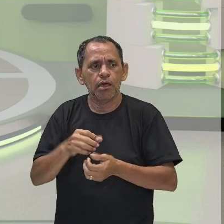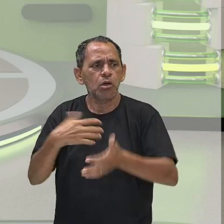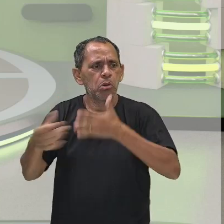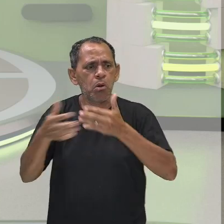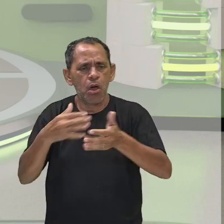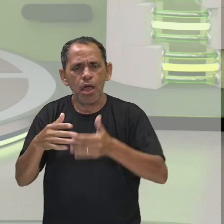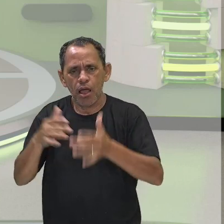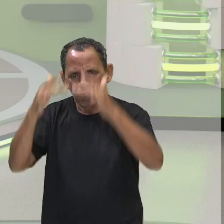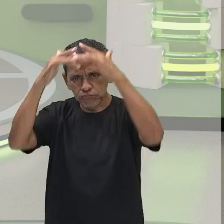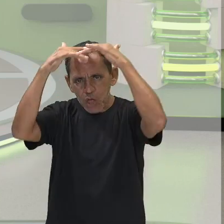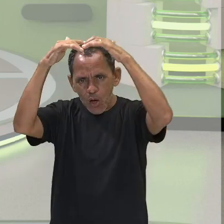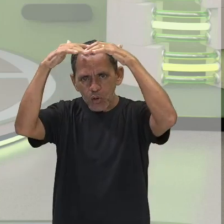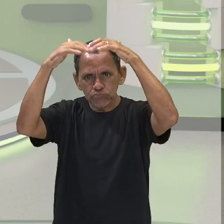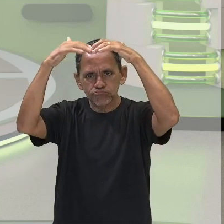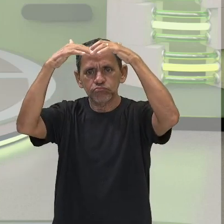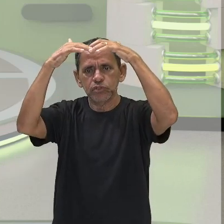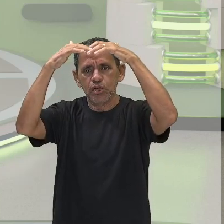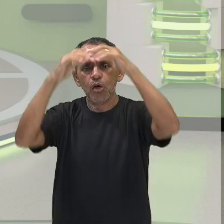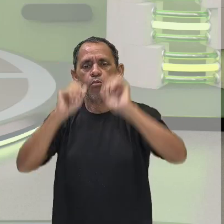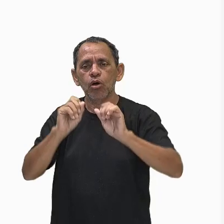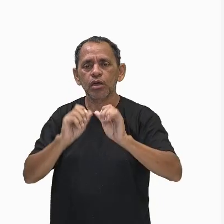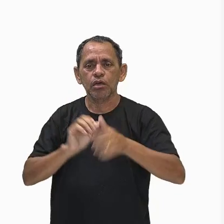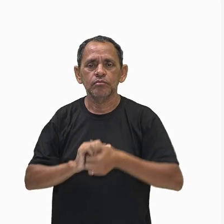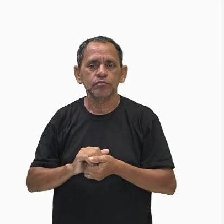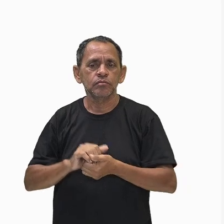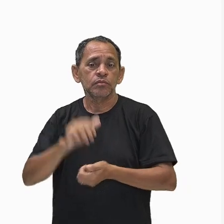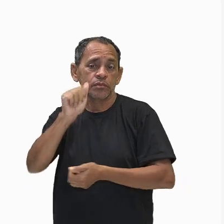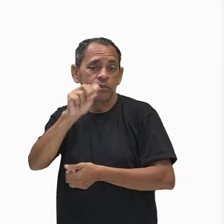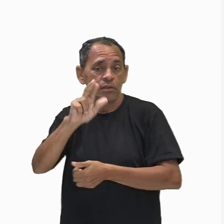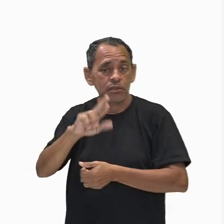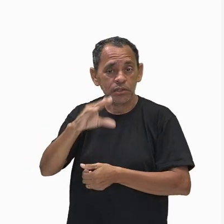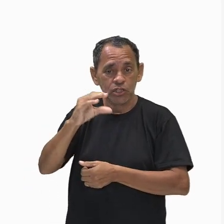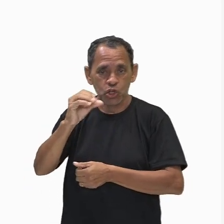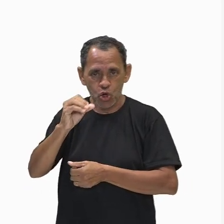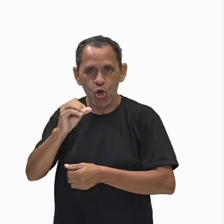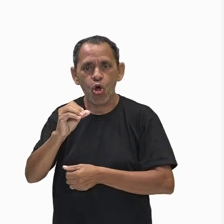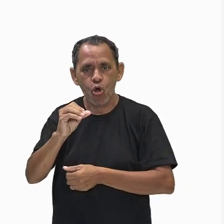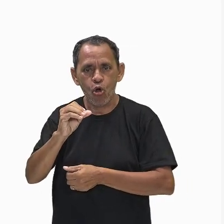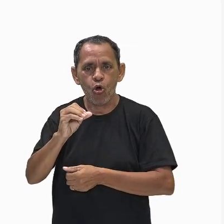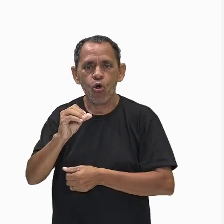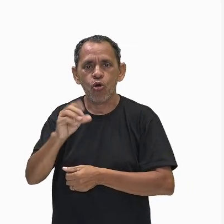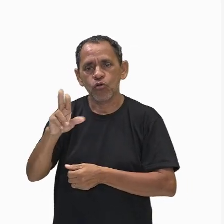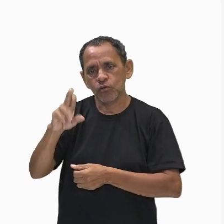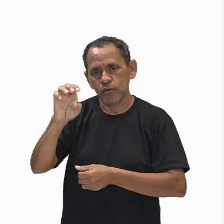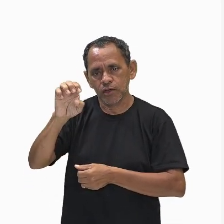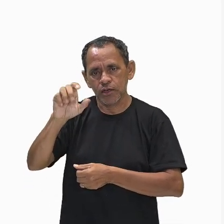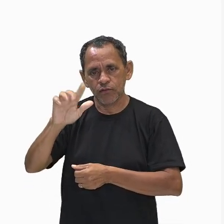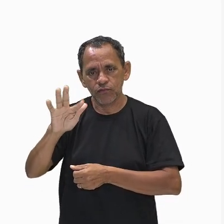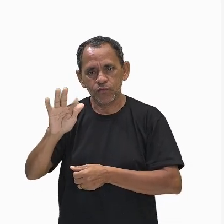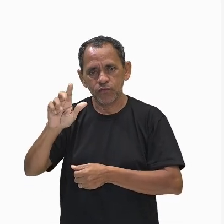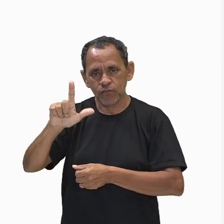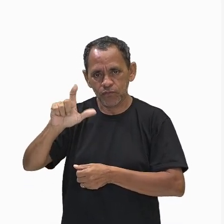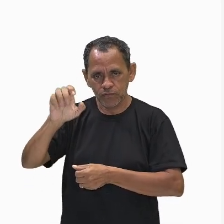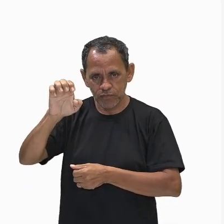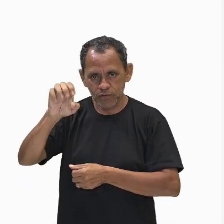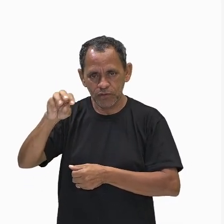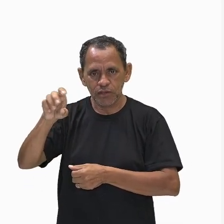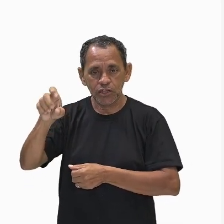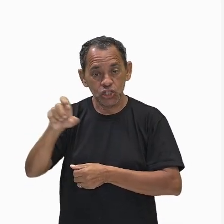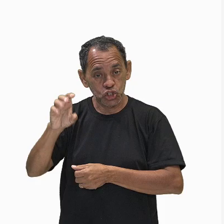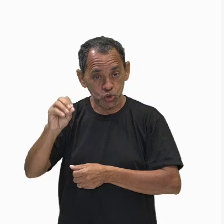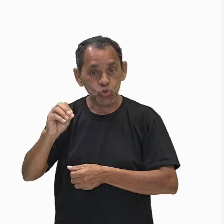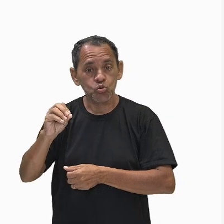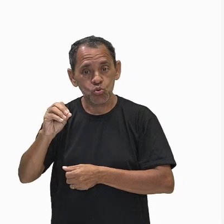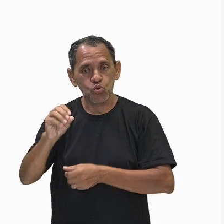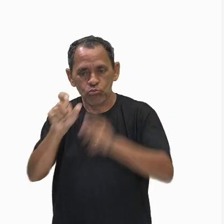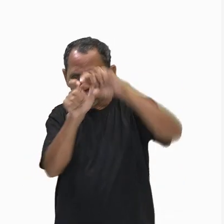reflexo ele já tem a decisão tomada, o processamento e execução já na medula espinal. Tá bom?